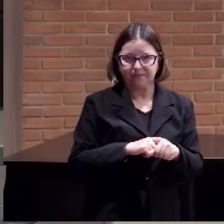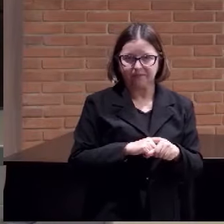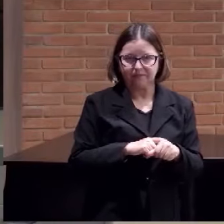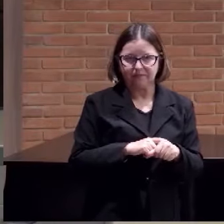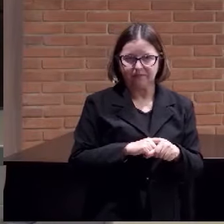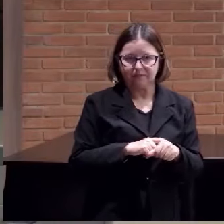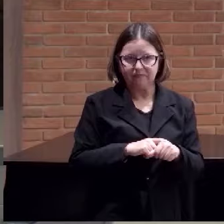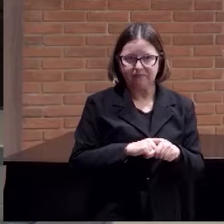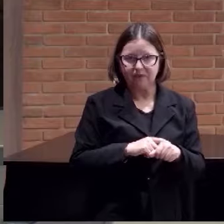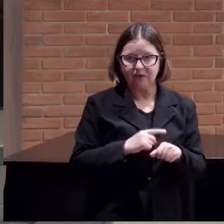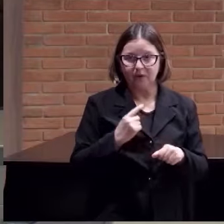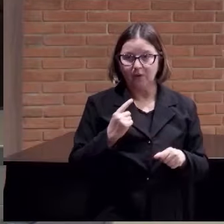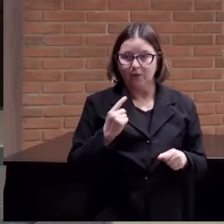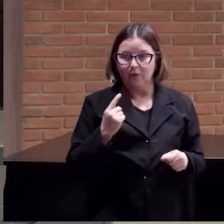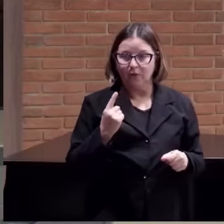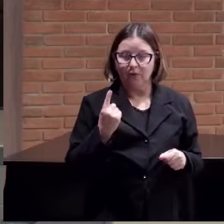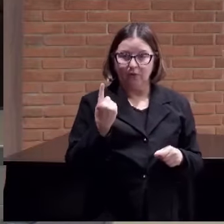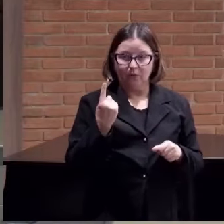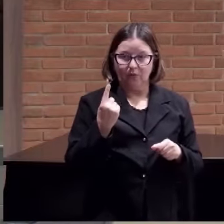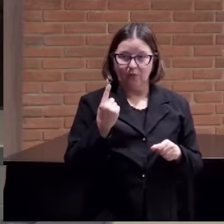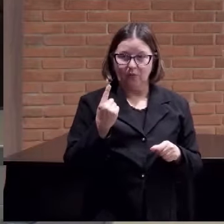um tempo,